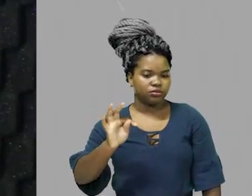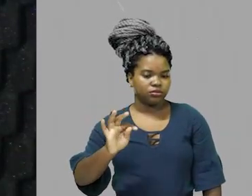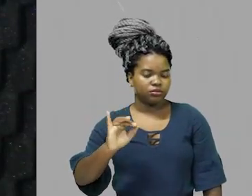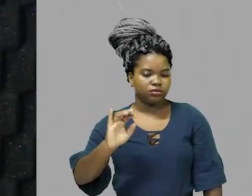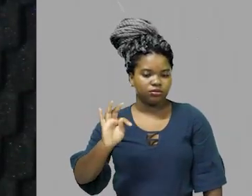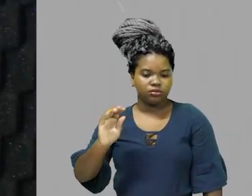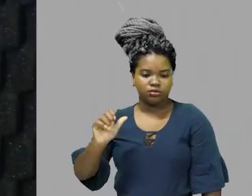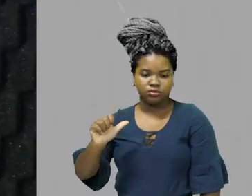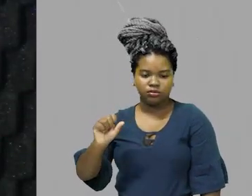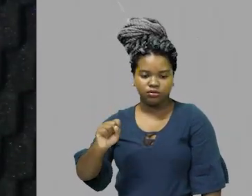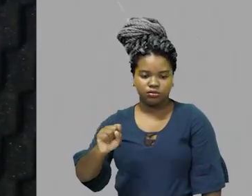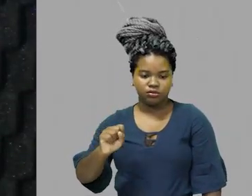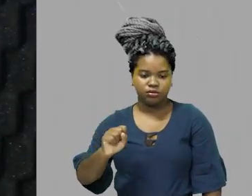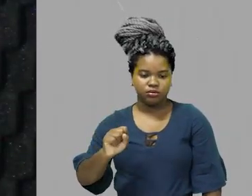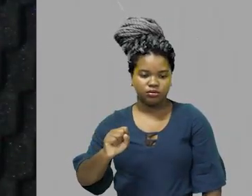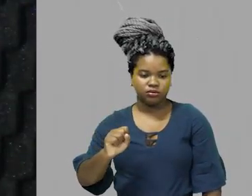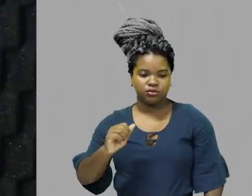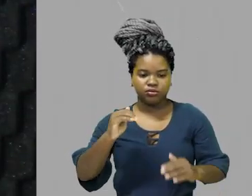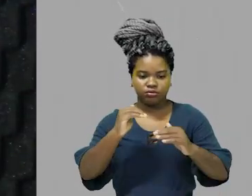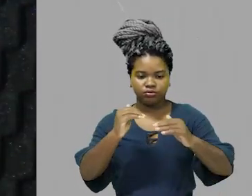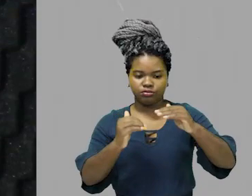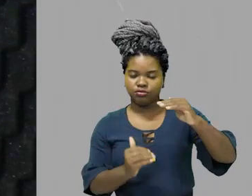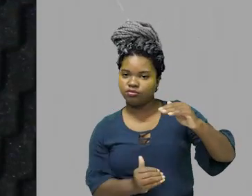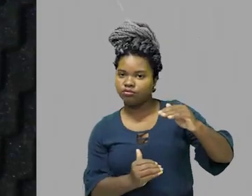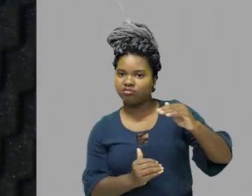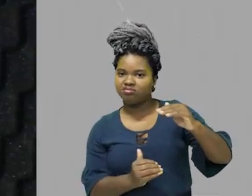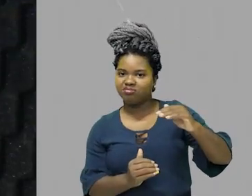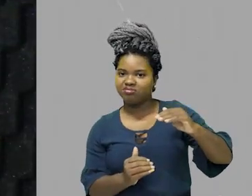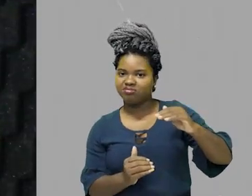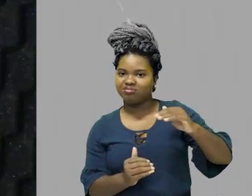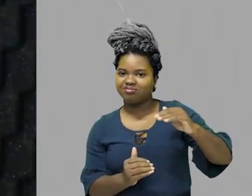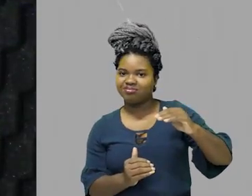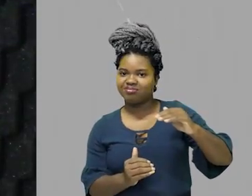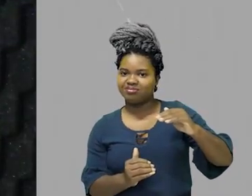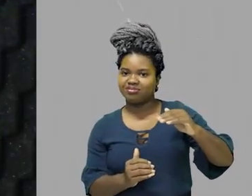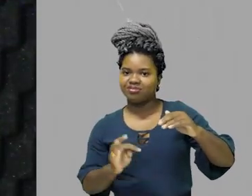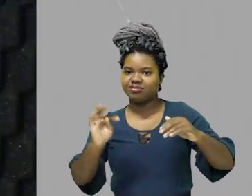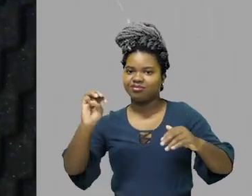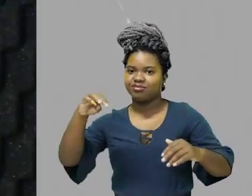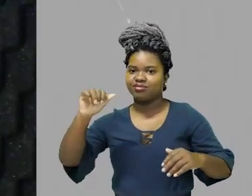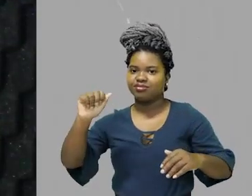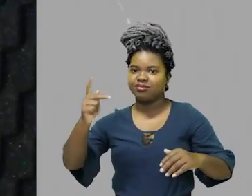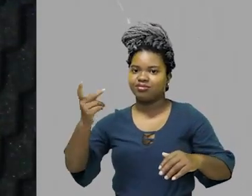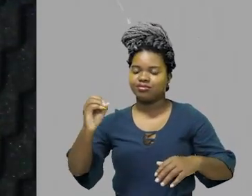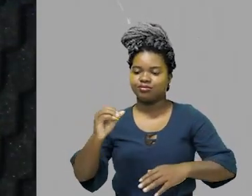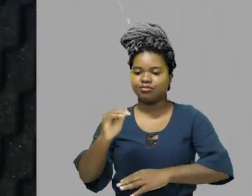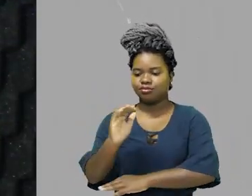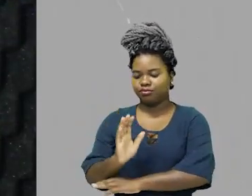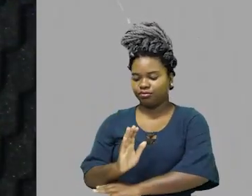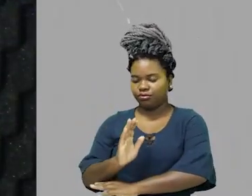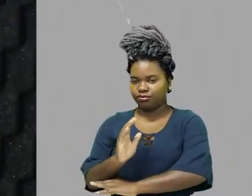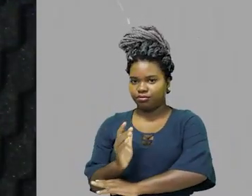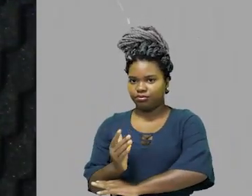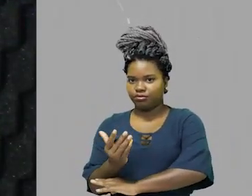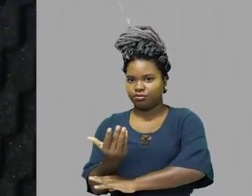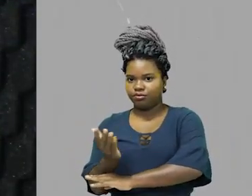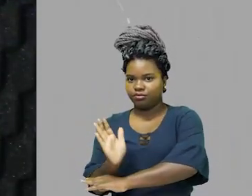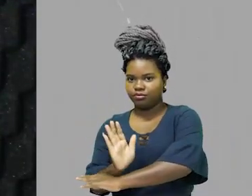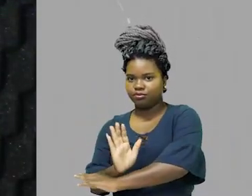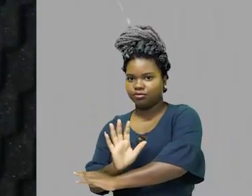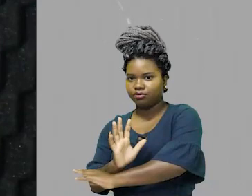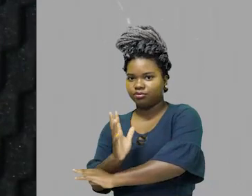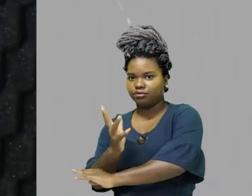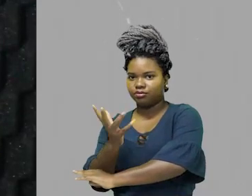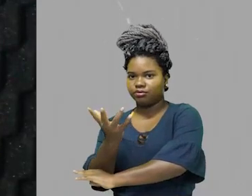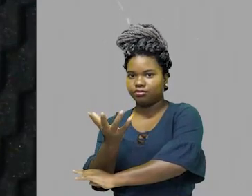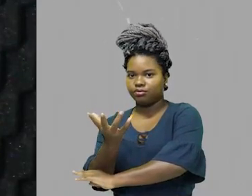são avasculares. Por serem avasculares, ela tem um tamanho muito pequeno. A partir do momento que surgem os